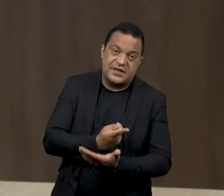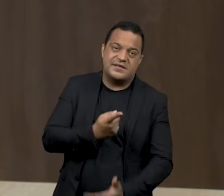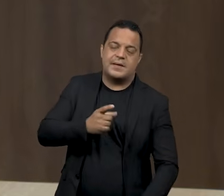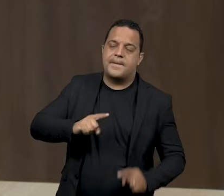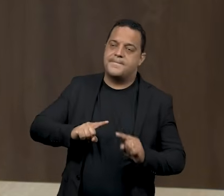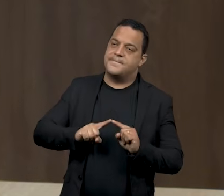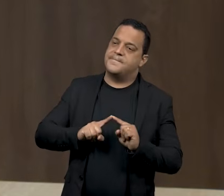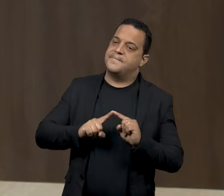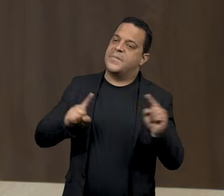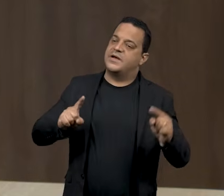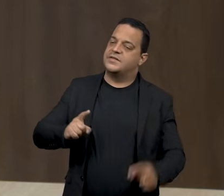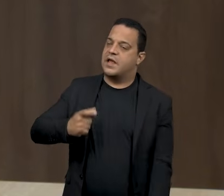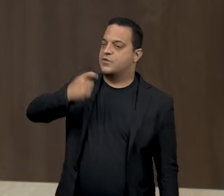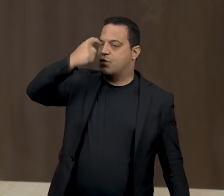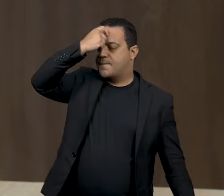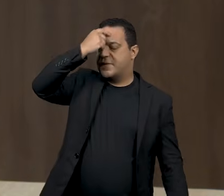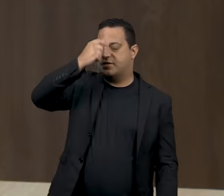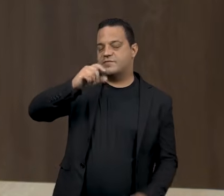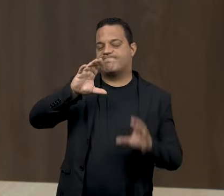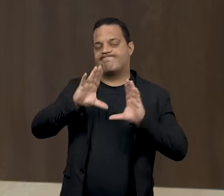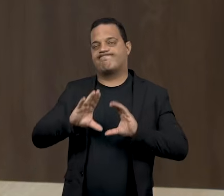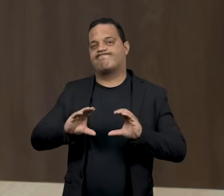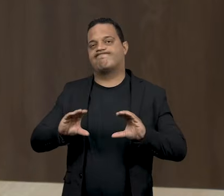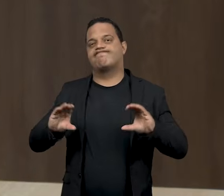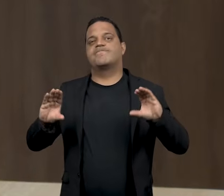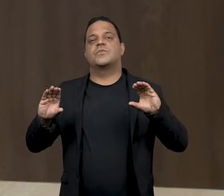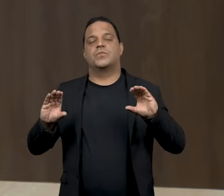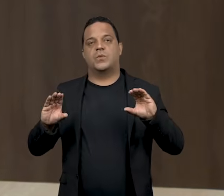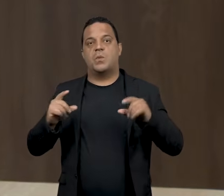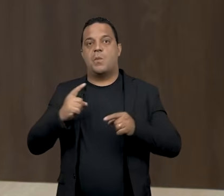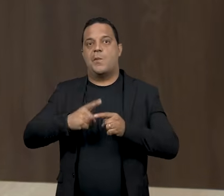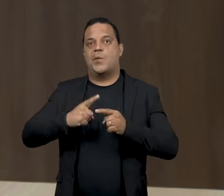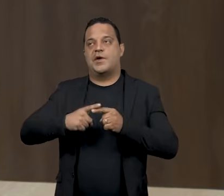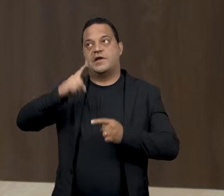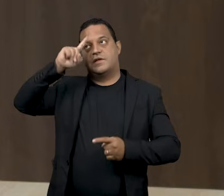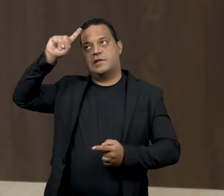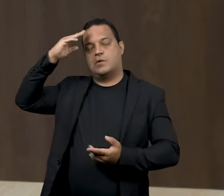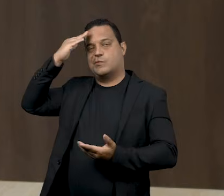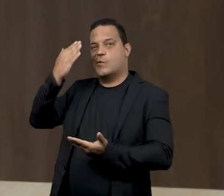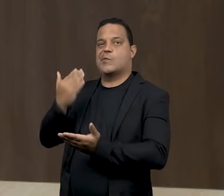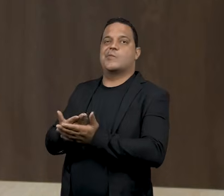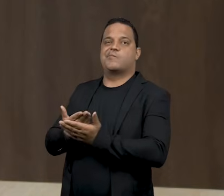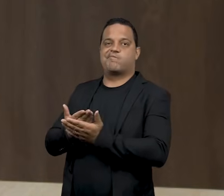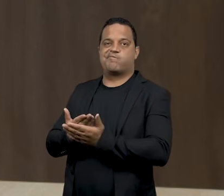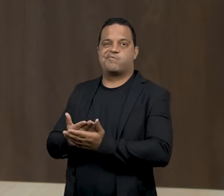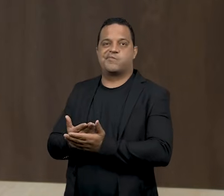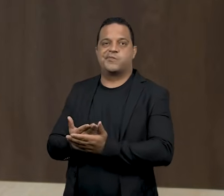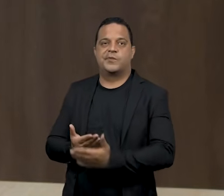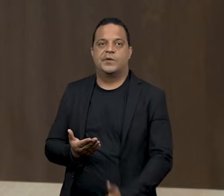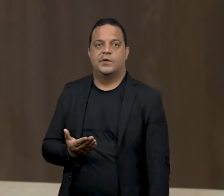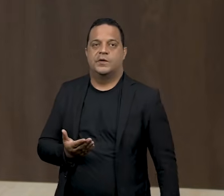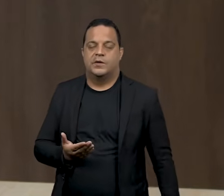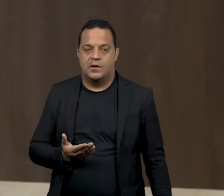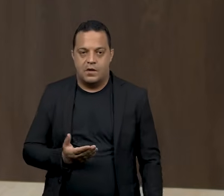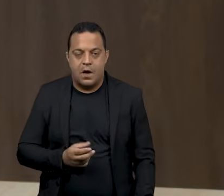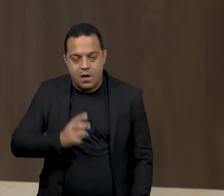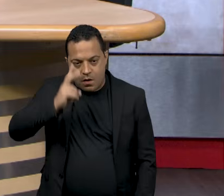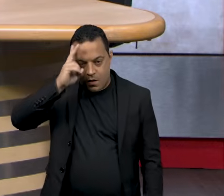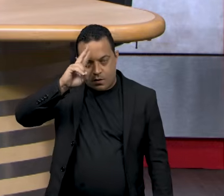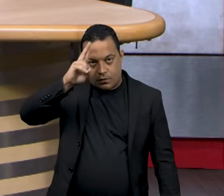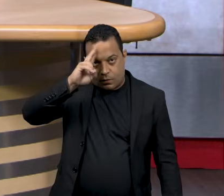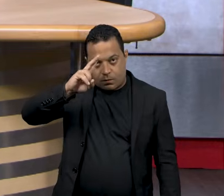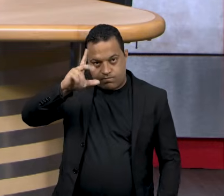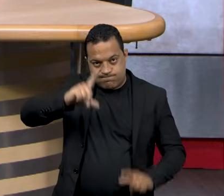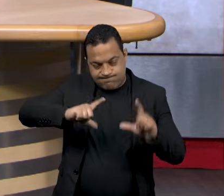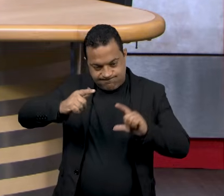estivesse previsto ou preparado, mas ali você está firme no Senhor, você sabe que vai dar tudo certo. Eu me